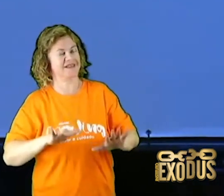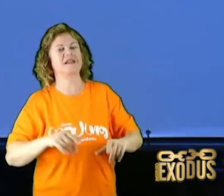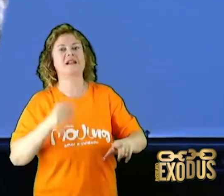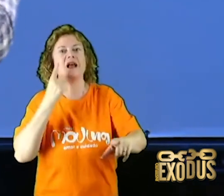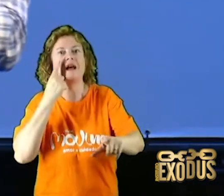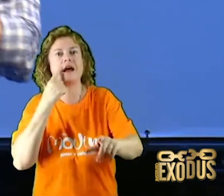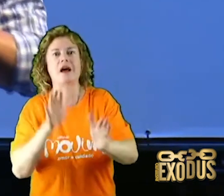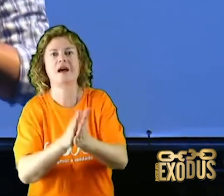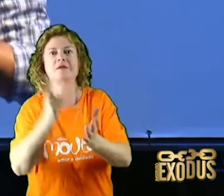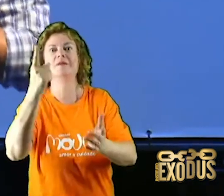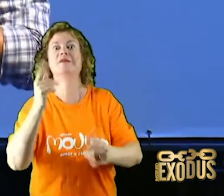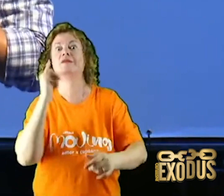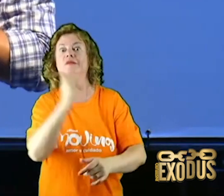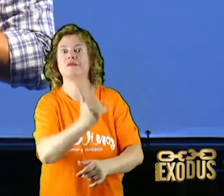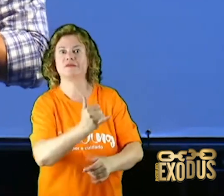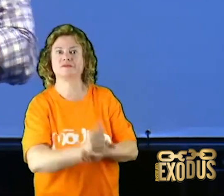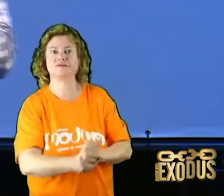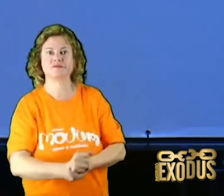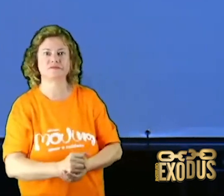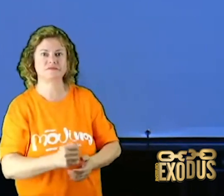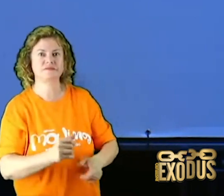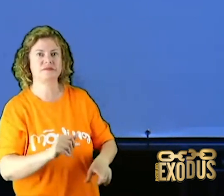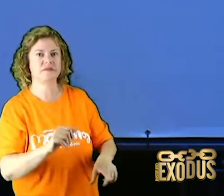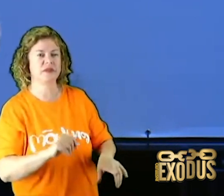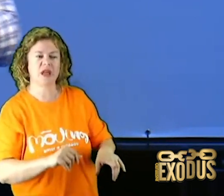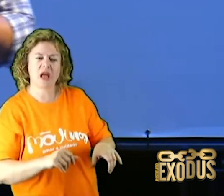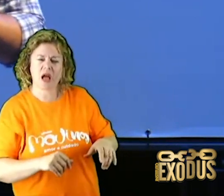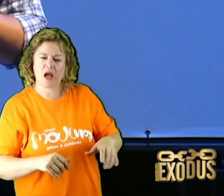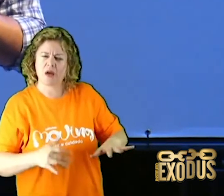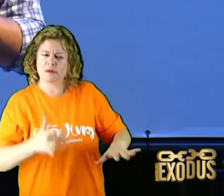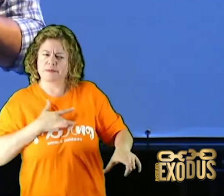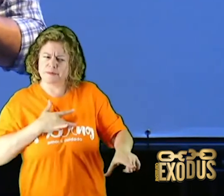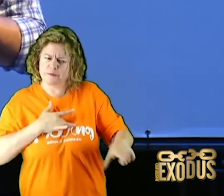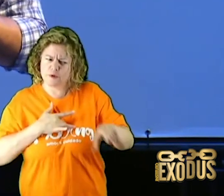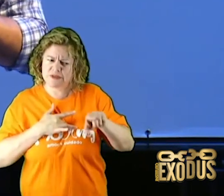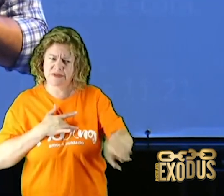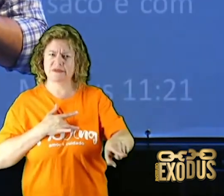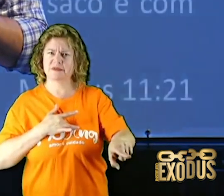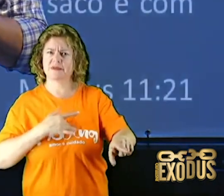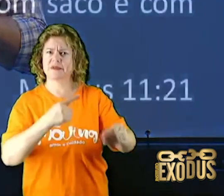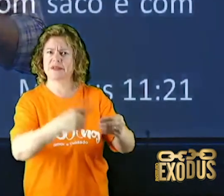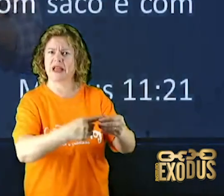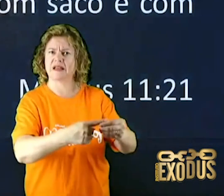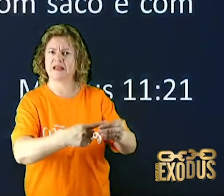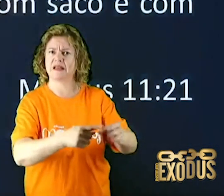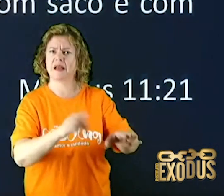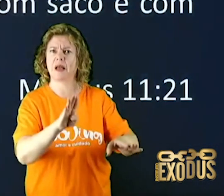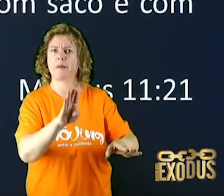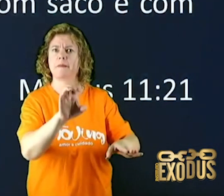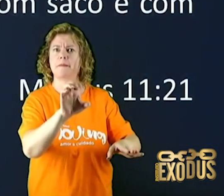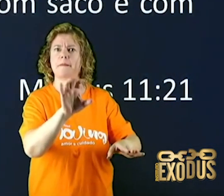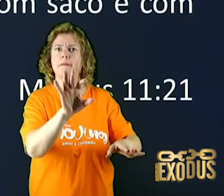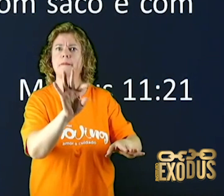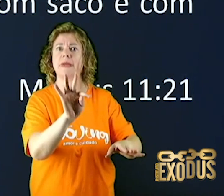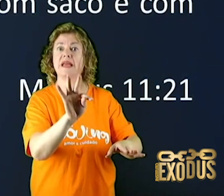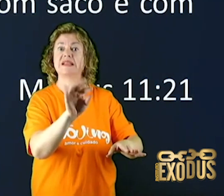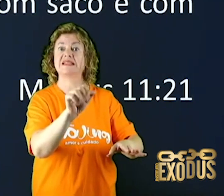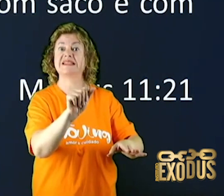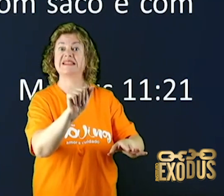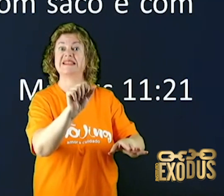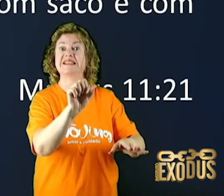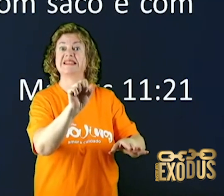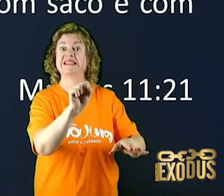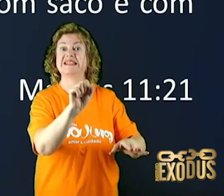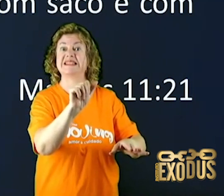cidades fora de Israel, lá na Síria, fossem feitos os prodígios, os milagres que em